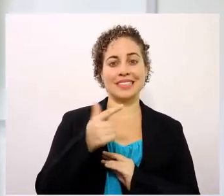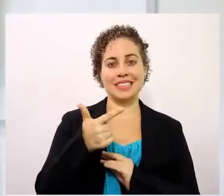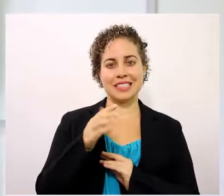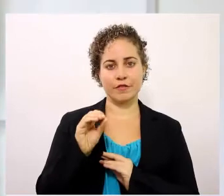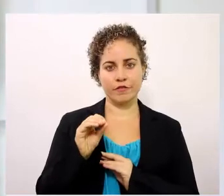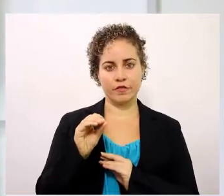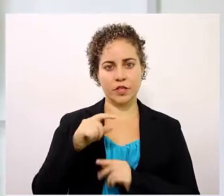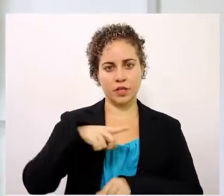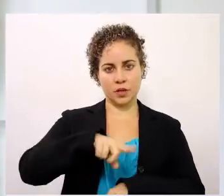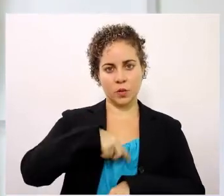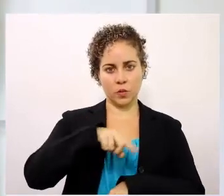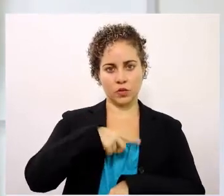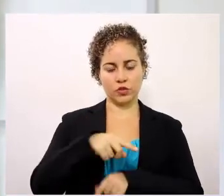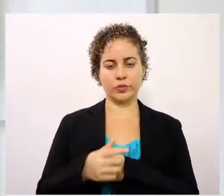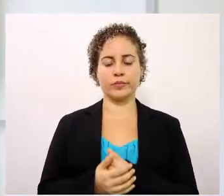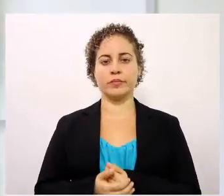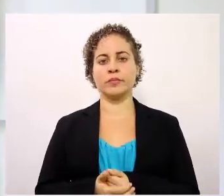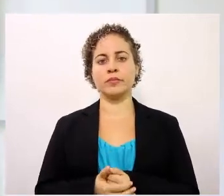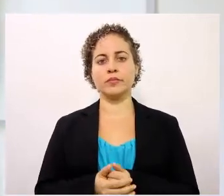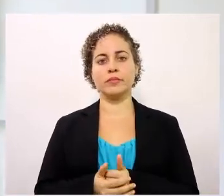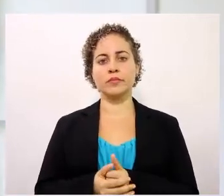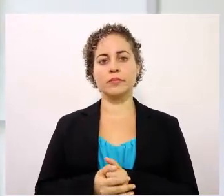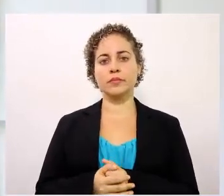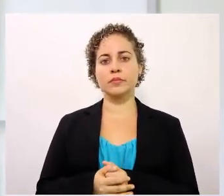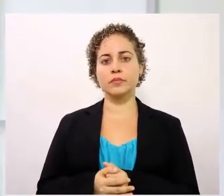220 horas.